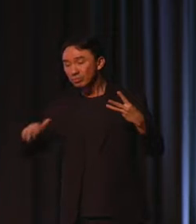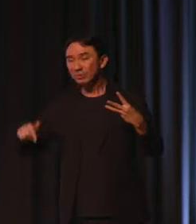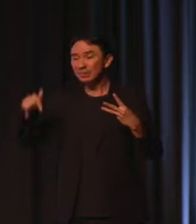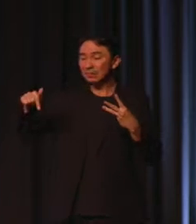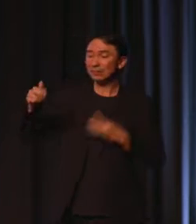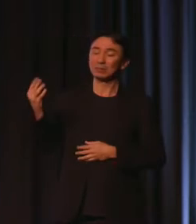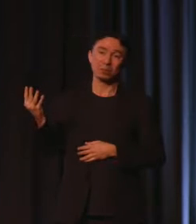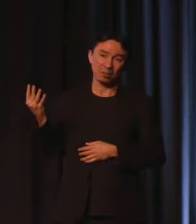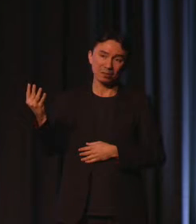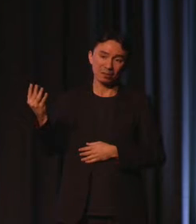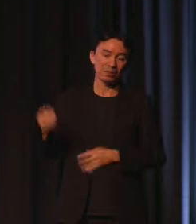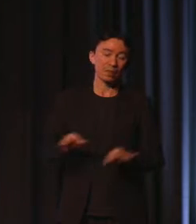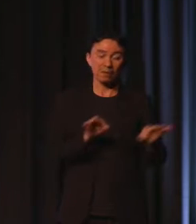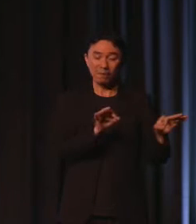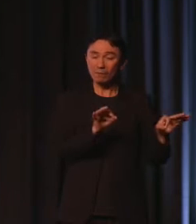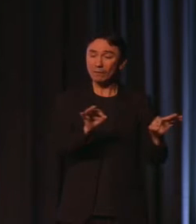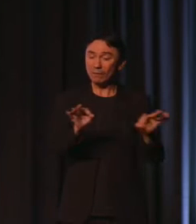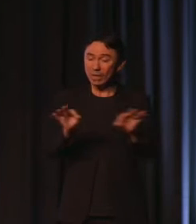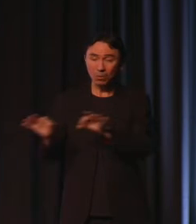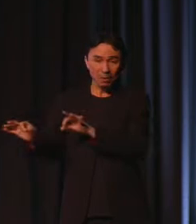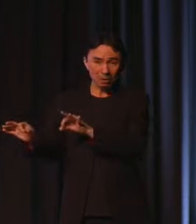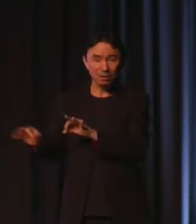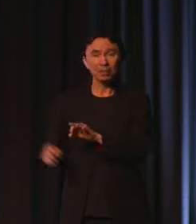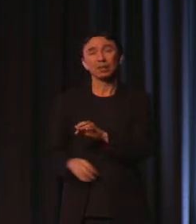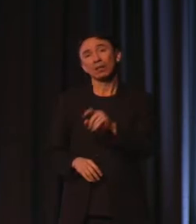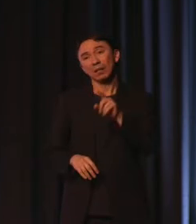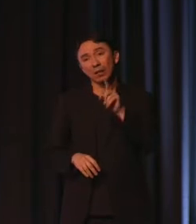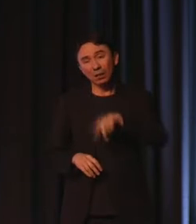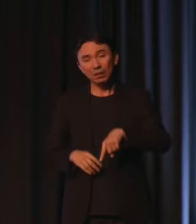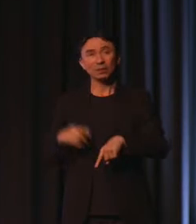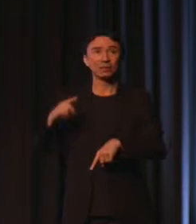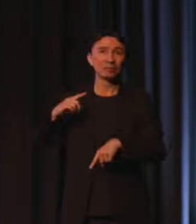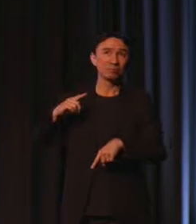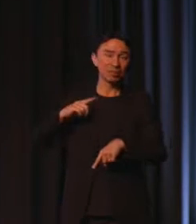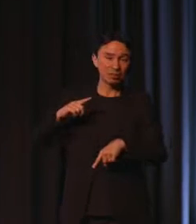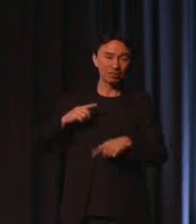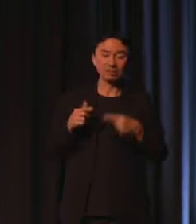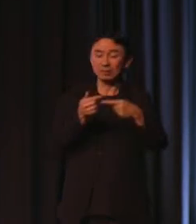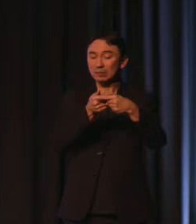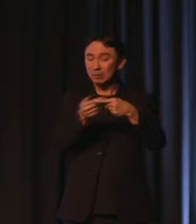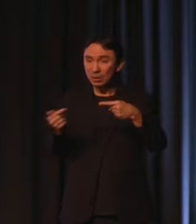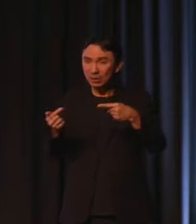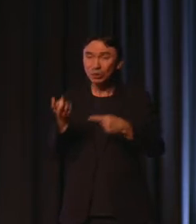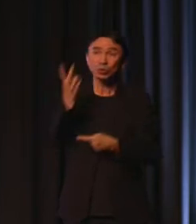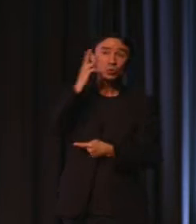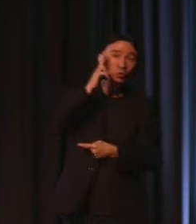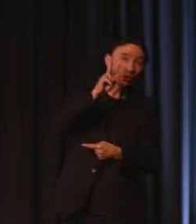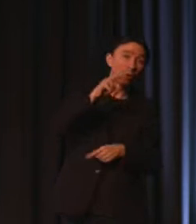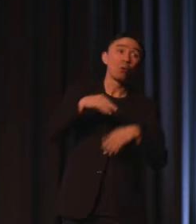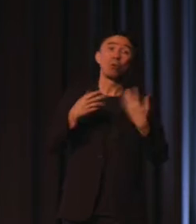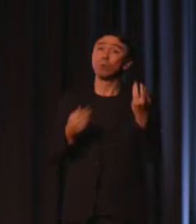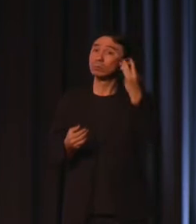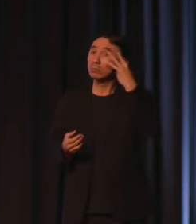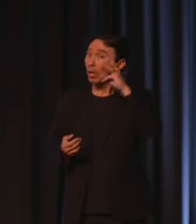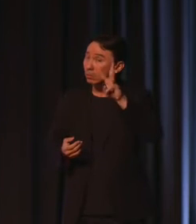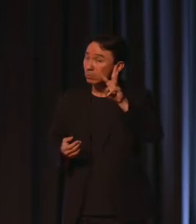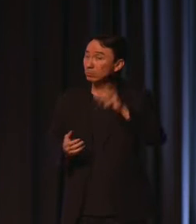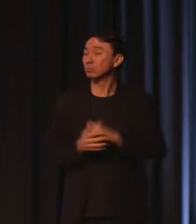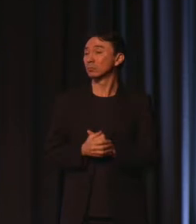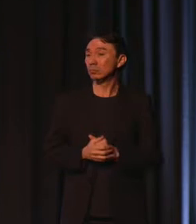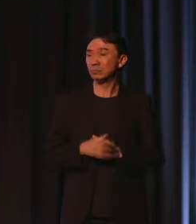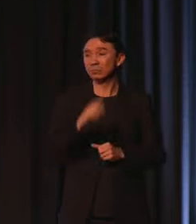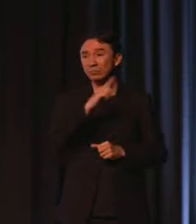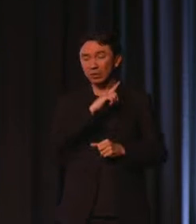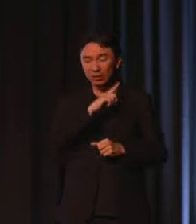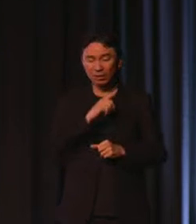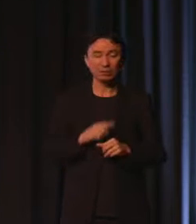desse tratamento acaba sendo uma maior incidência 2 vezes por semana ou 3. Quando a gente olha aquele percentual que faz o